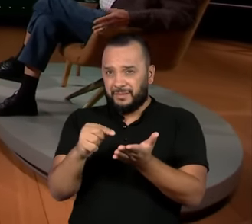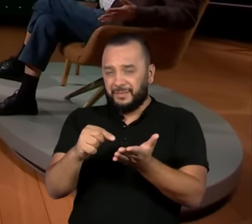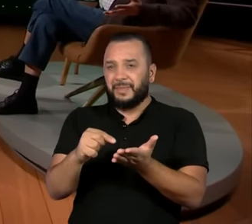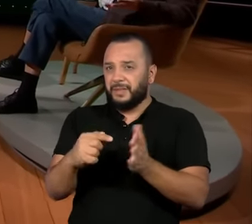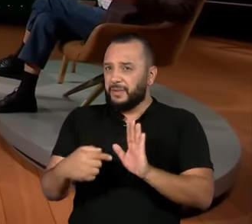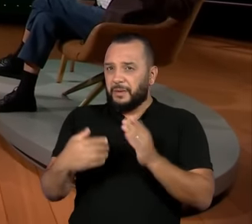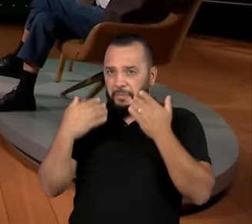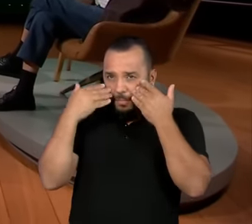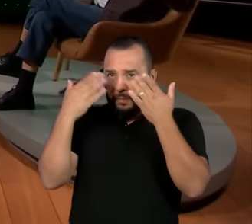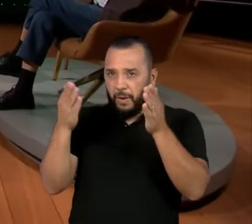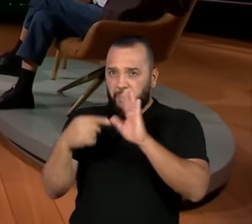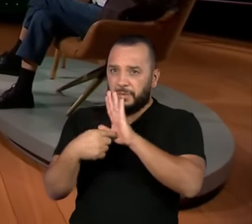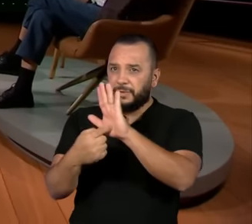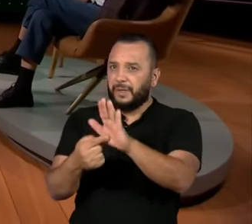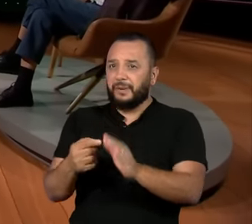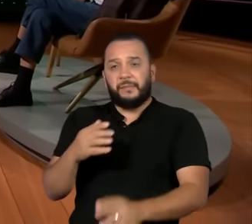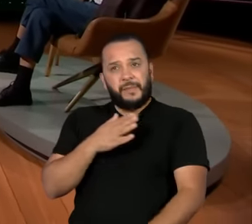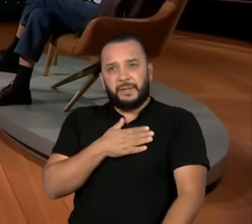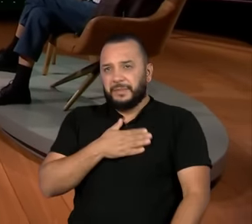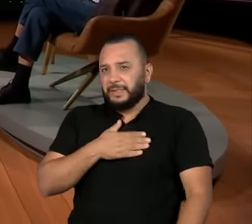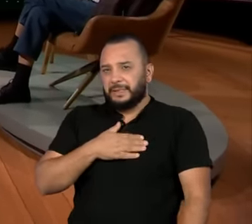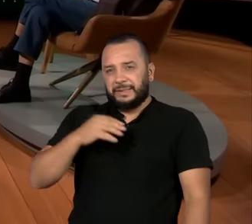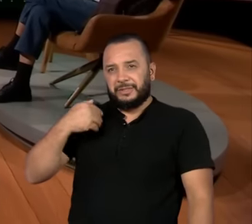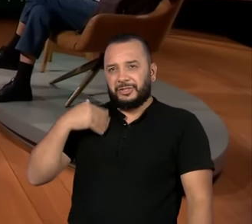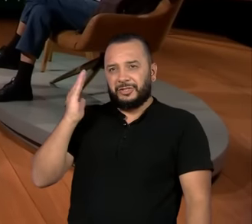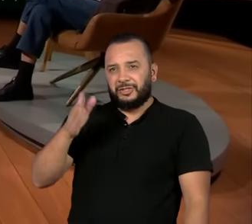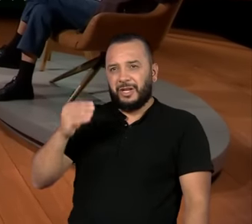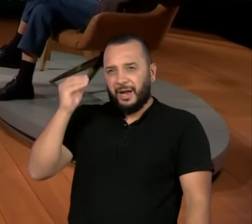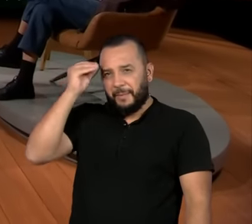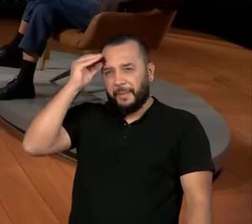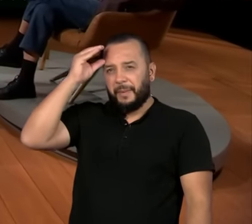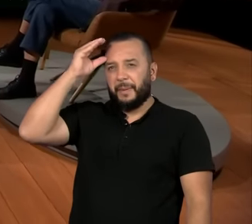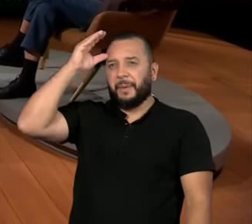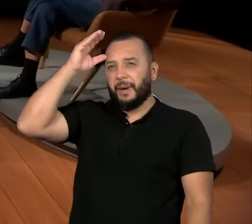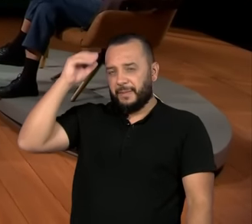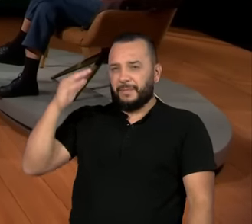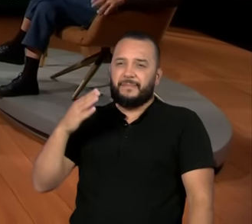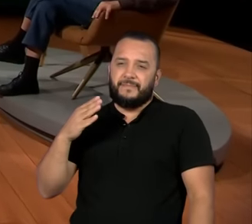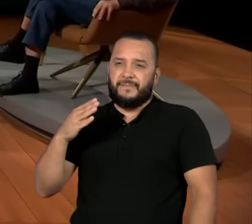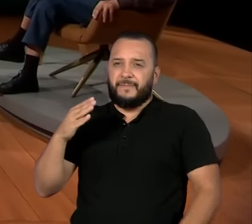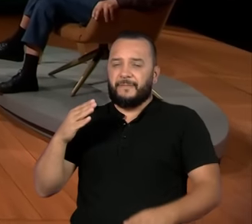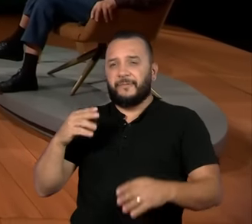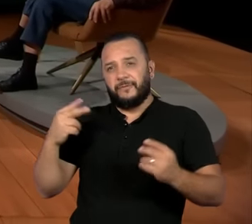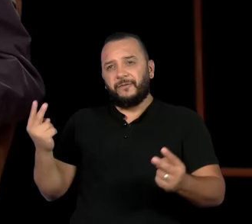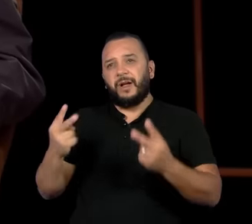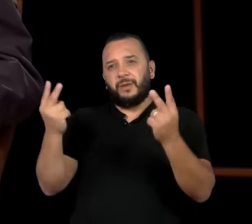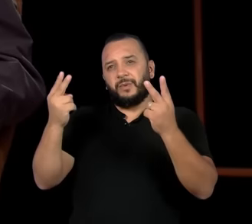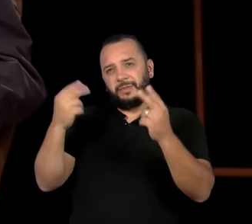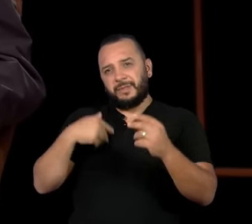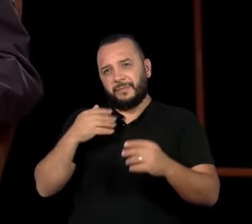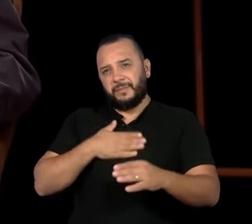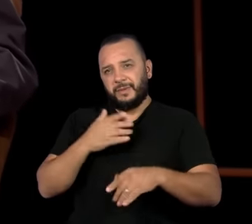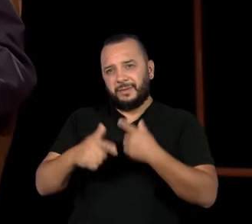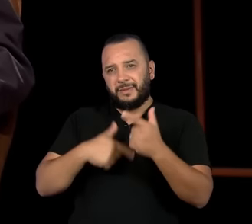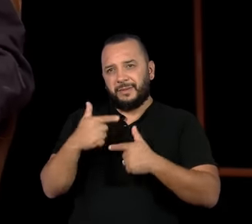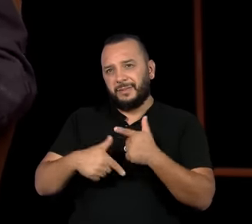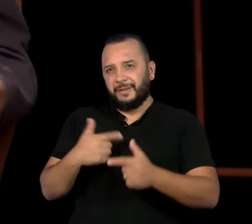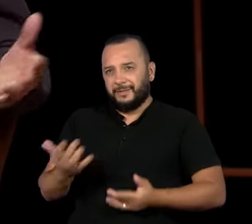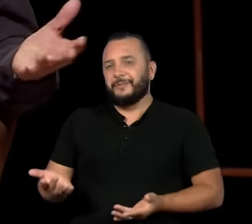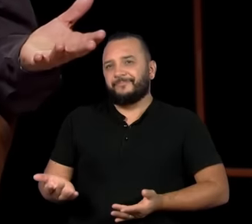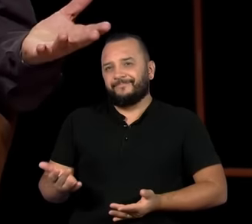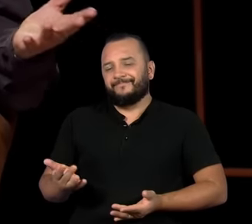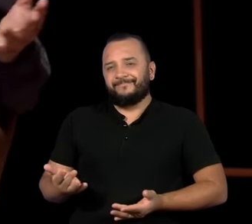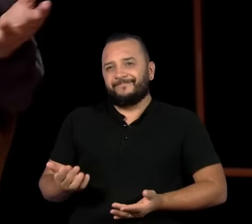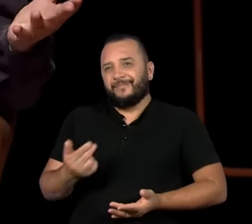mim, isso tudo agregou tanto valor à minha carreira que eu